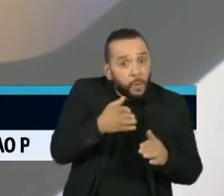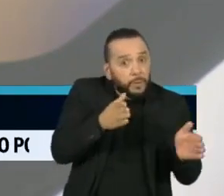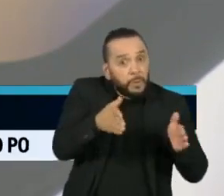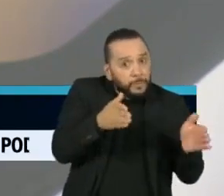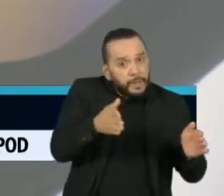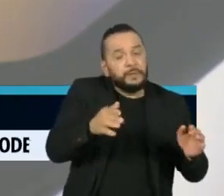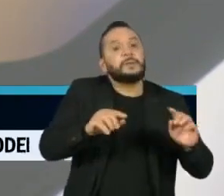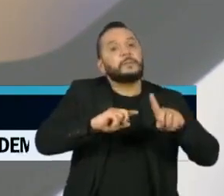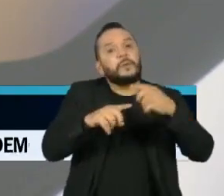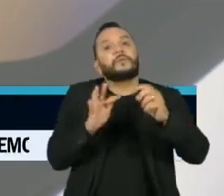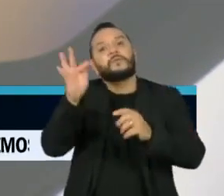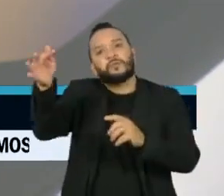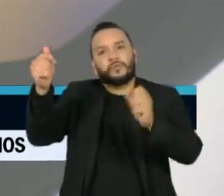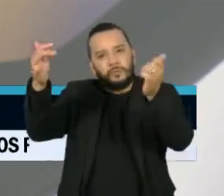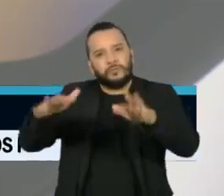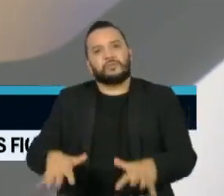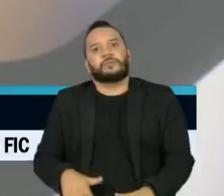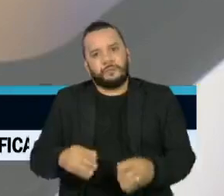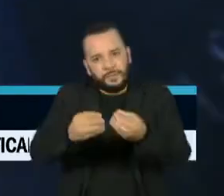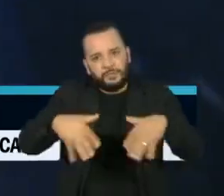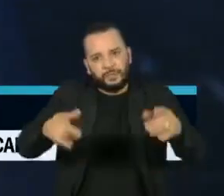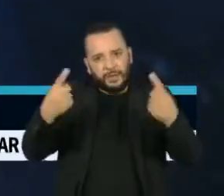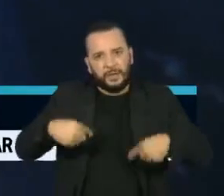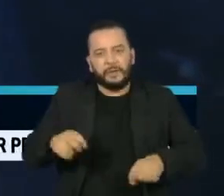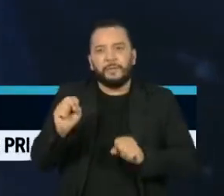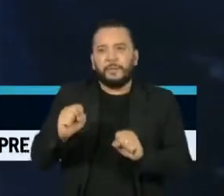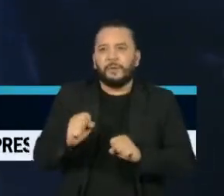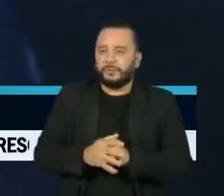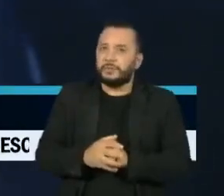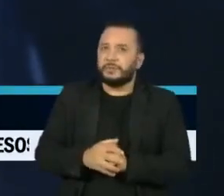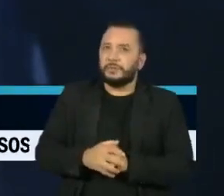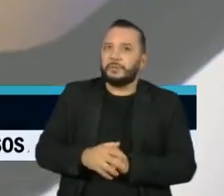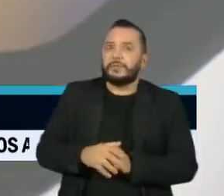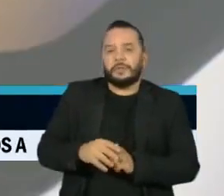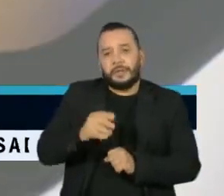descobertas seus efeitos colaterais depois. O melhor resíduo é aquele que não é gerado. Exatamente.